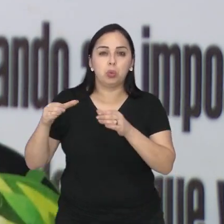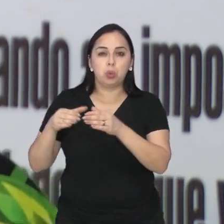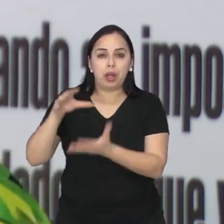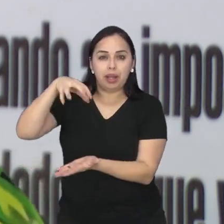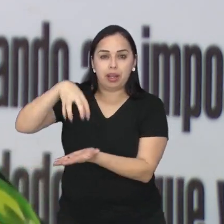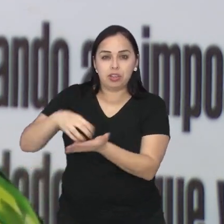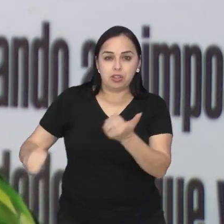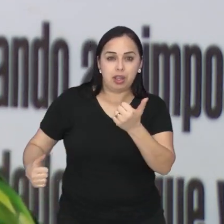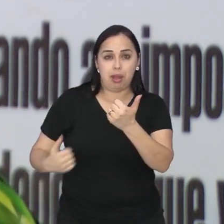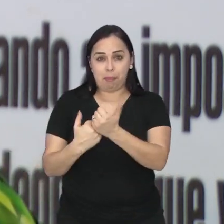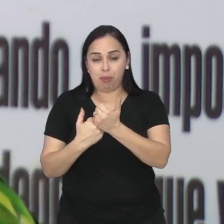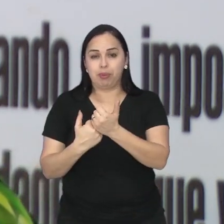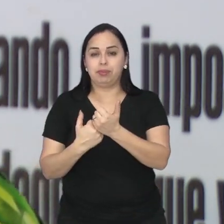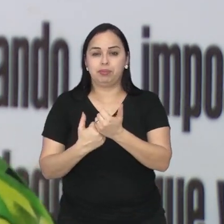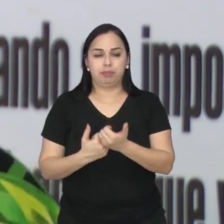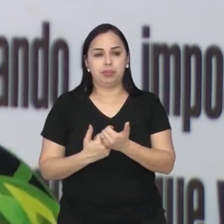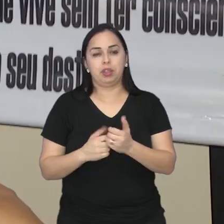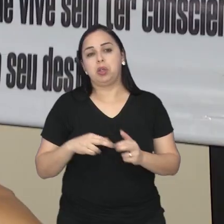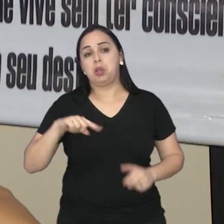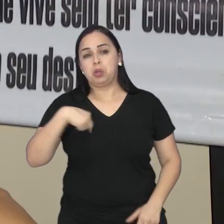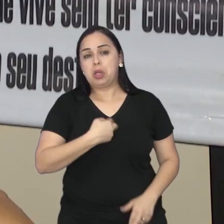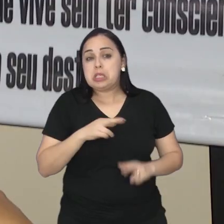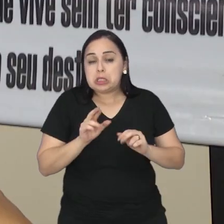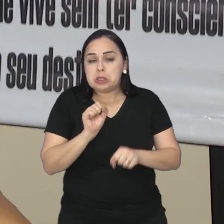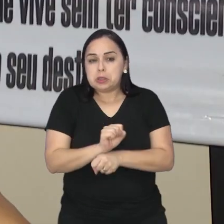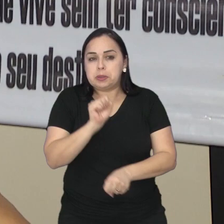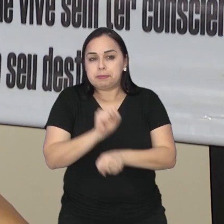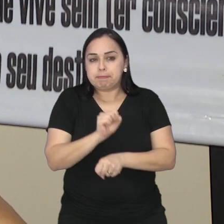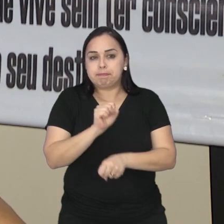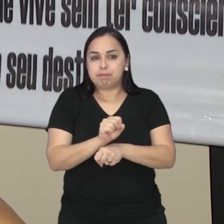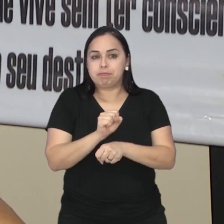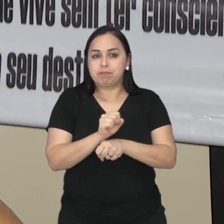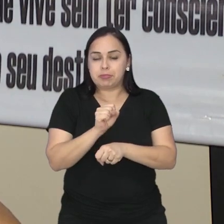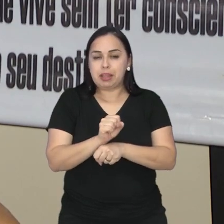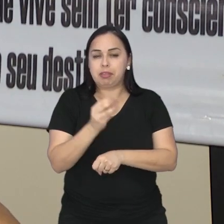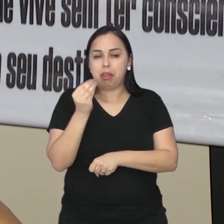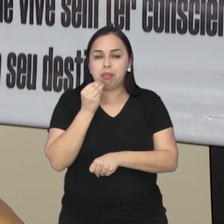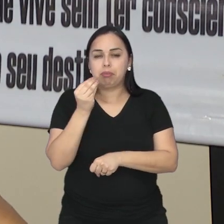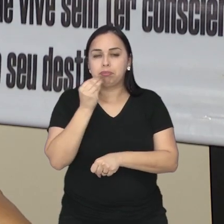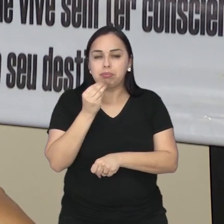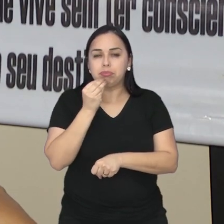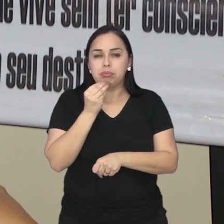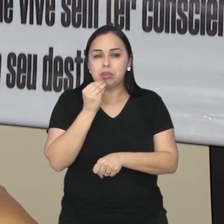de apoio à pessoa com a doença na cidade. A gente está esperando para poder exercer